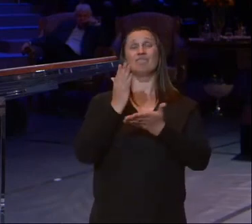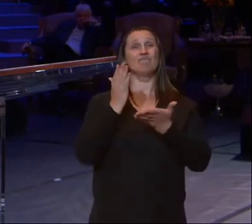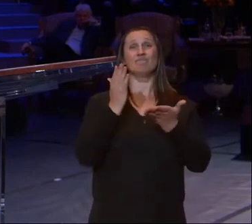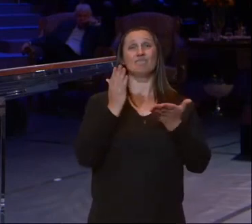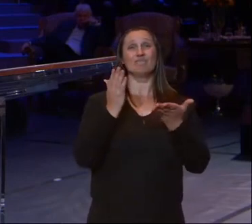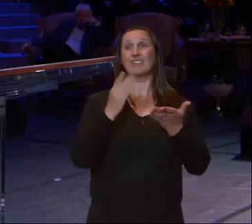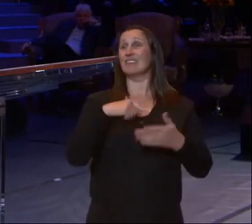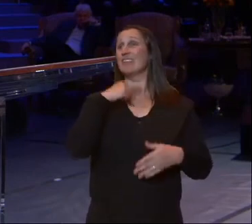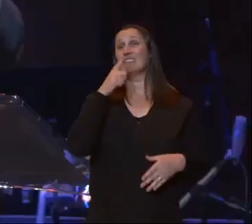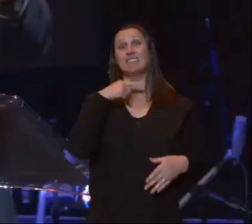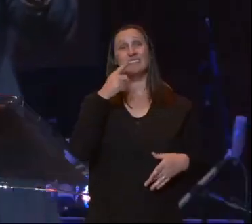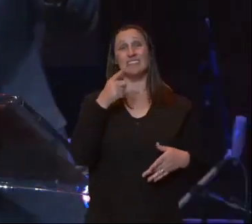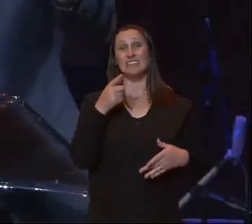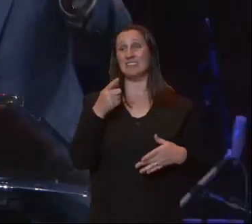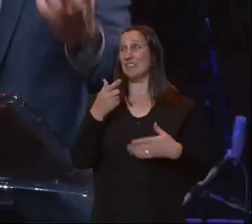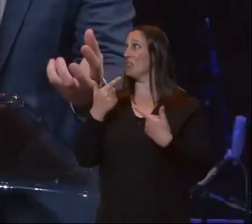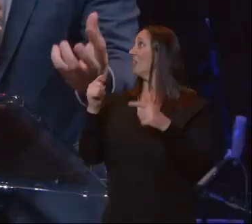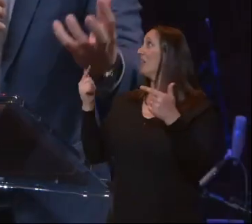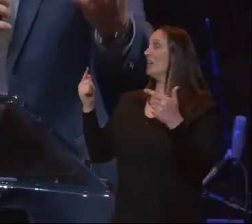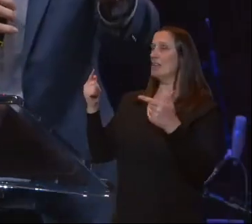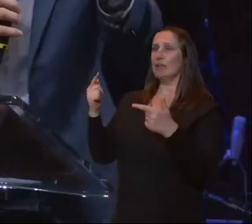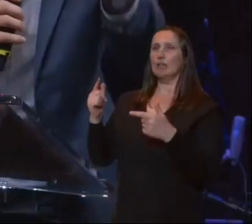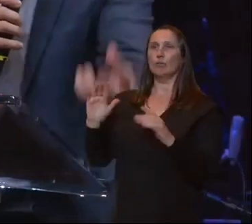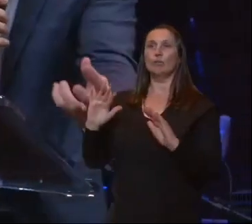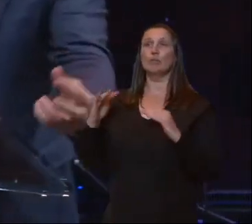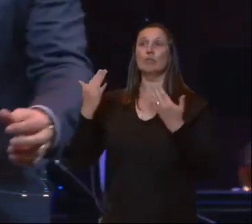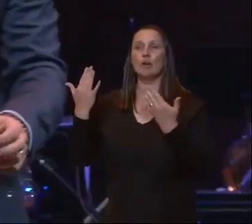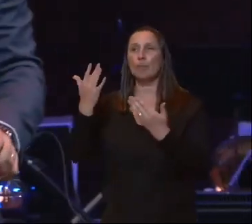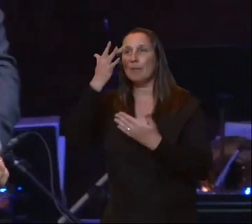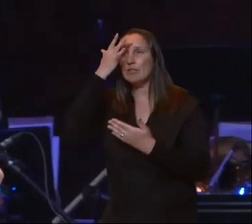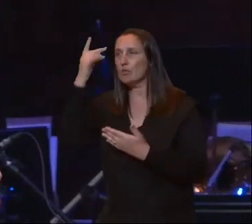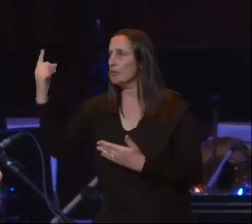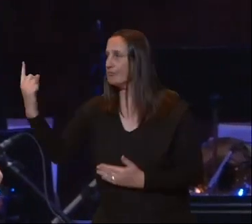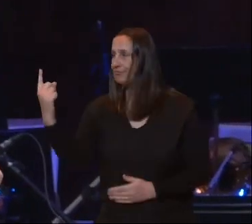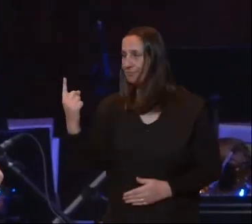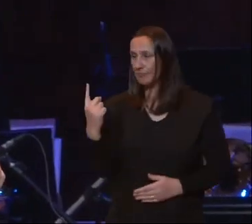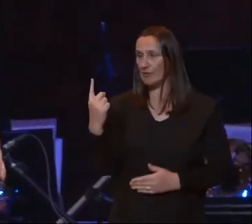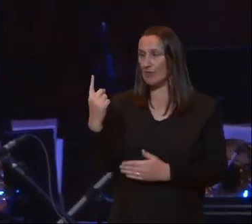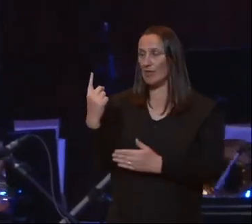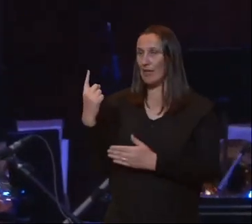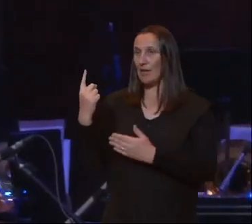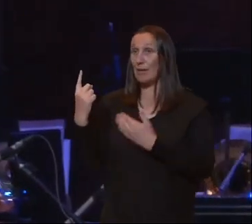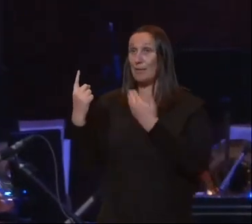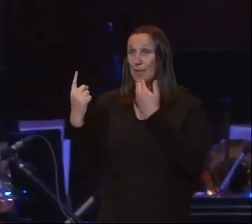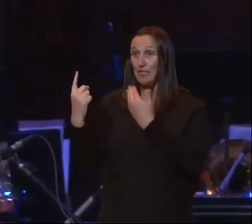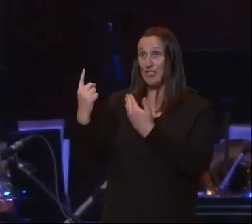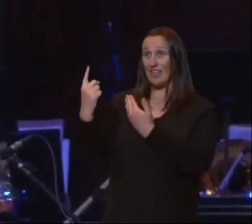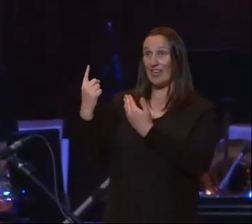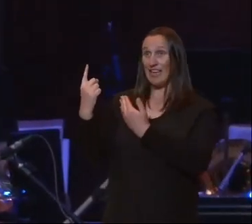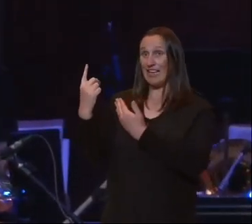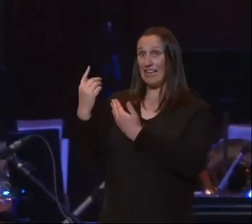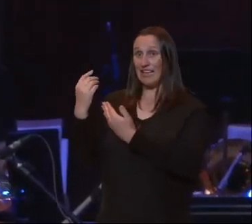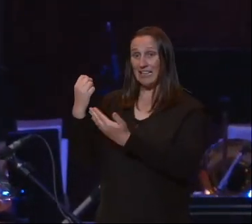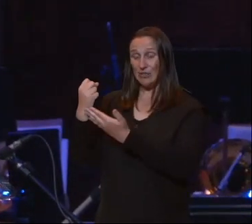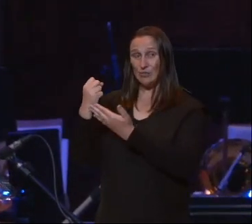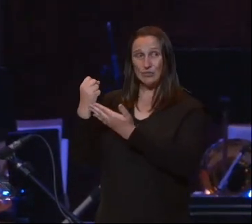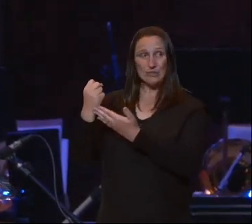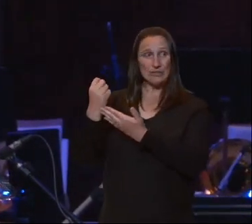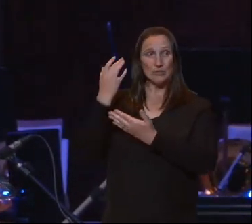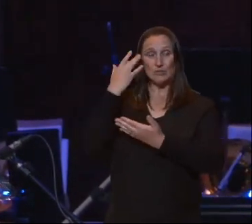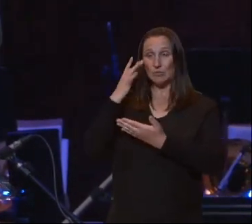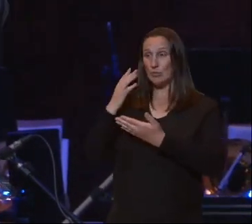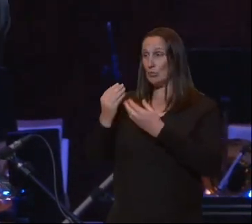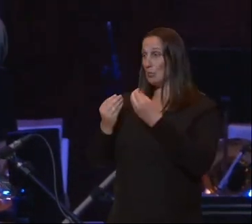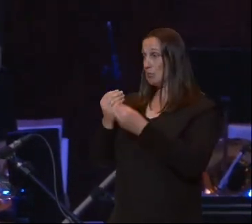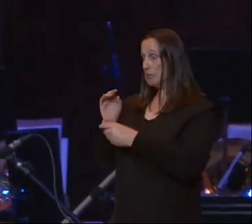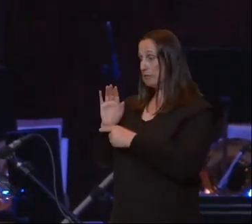mais. Ou então alguém vem te procurar e pedir ajuda, e você não sabe o que falar, o que dizer, ou como